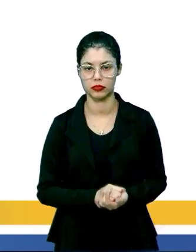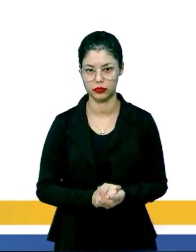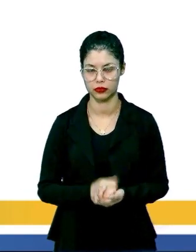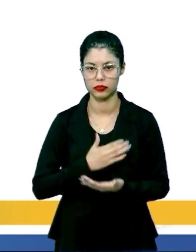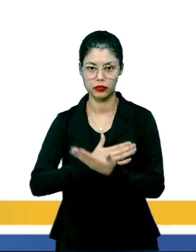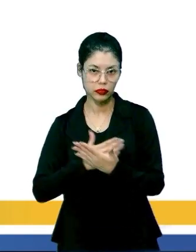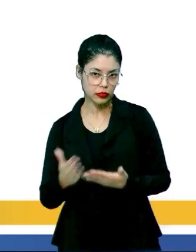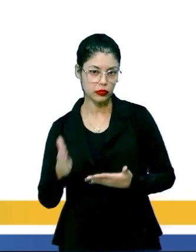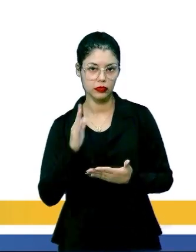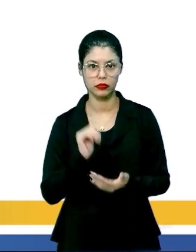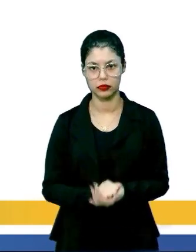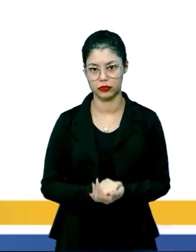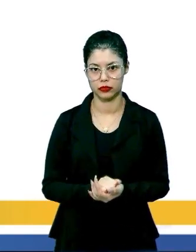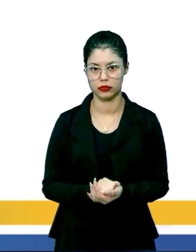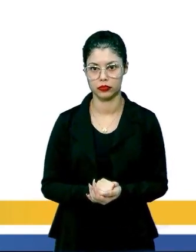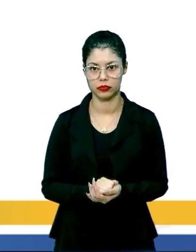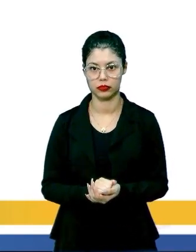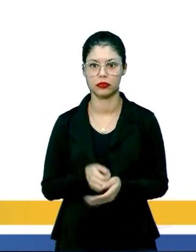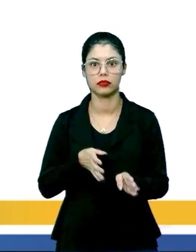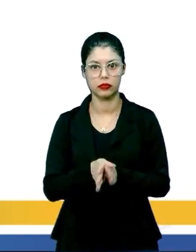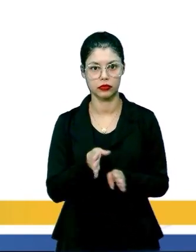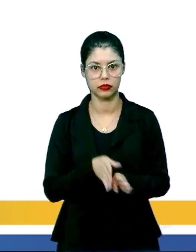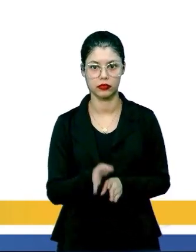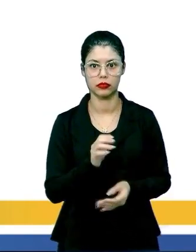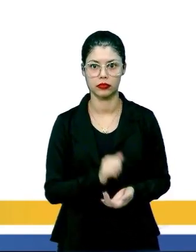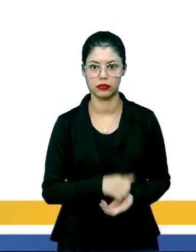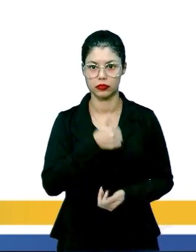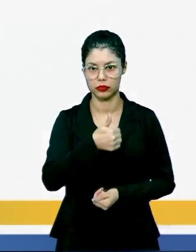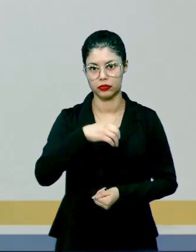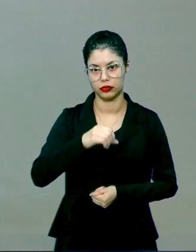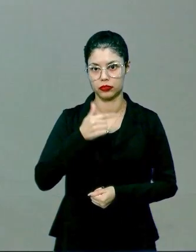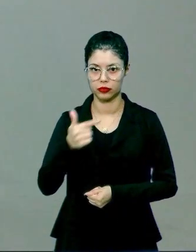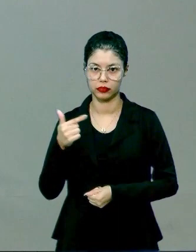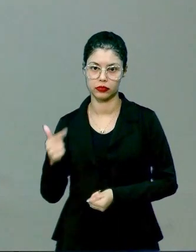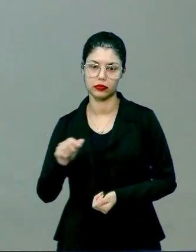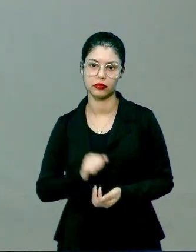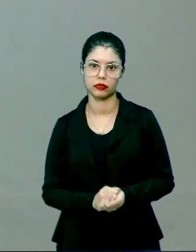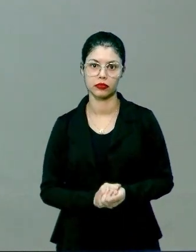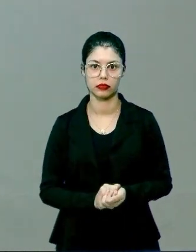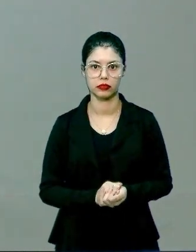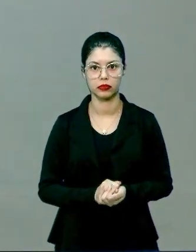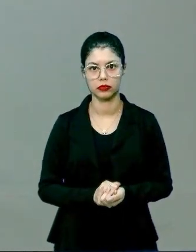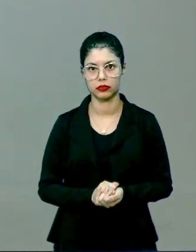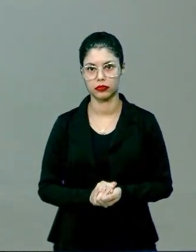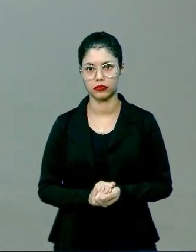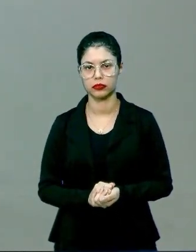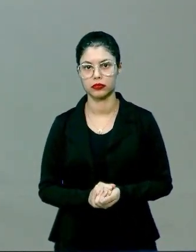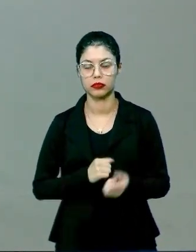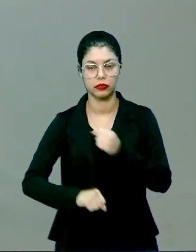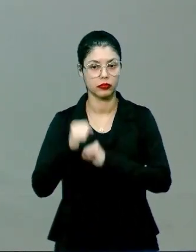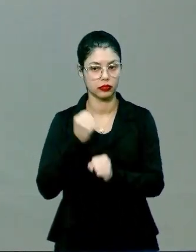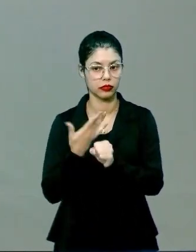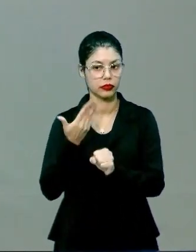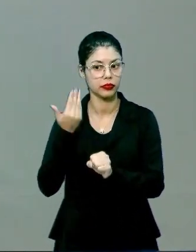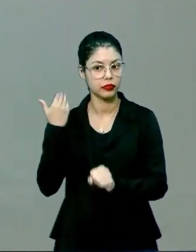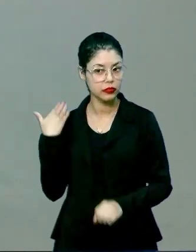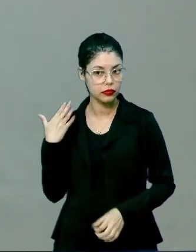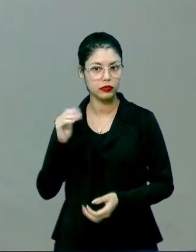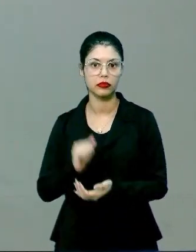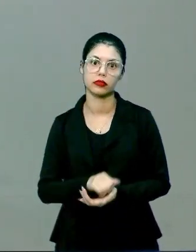Né? Inicia-se em 1920 e se consolida em 1922. Inclusive, esse ano passado